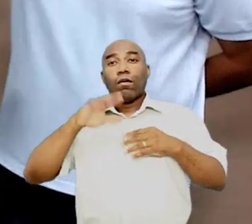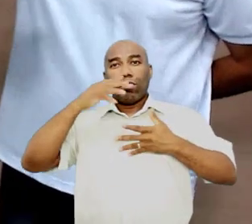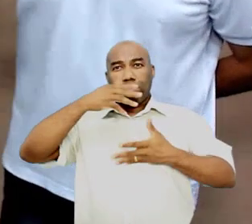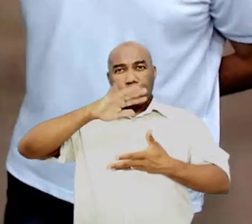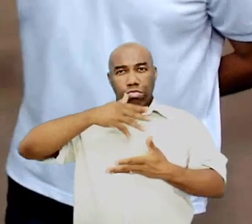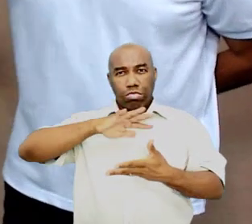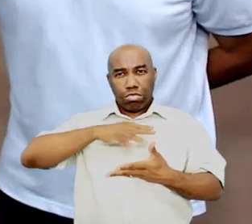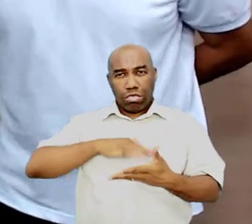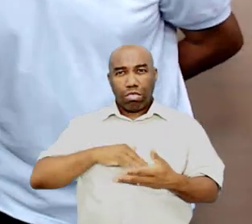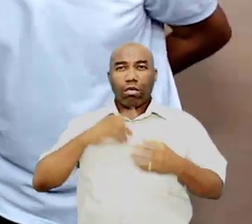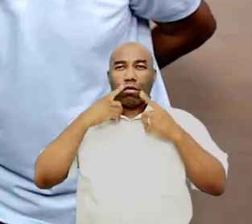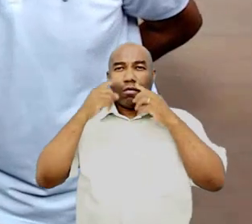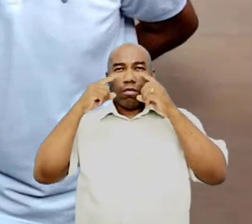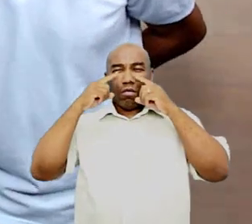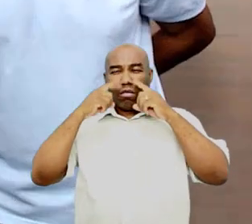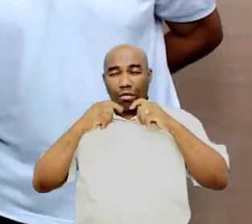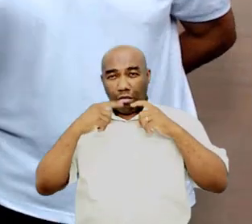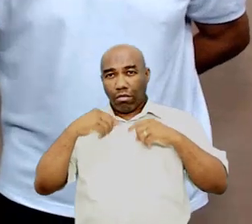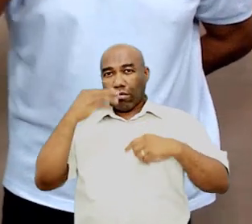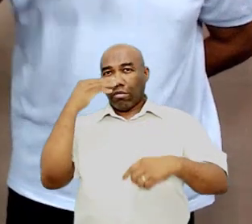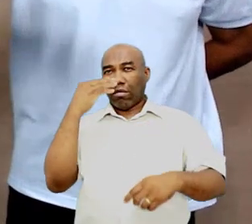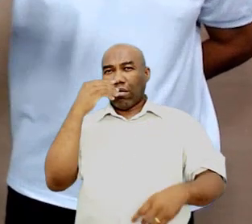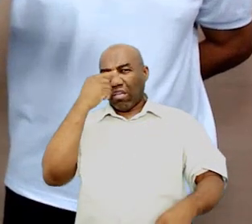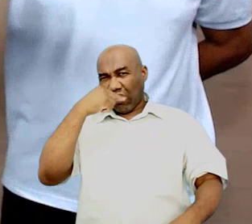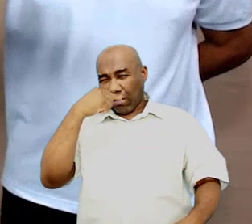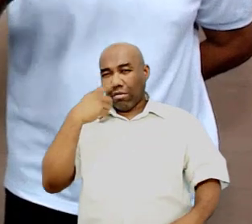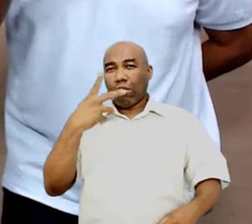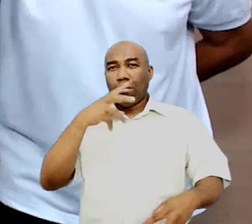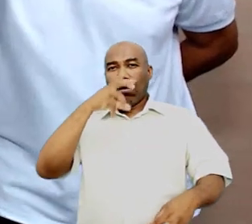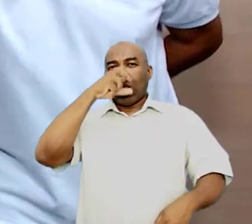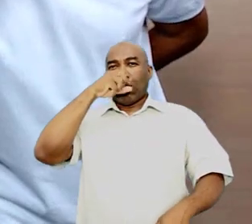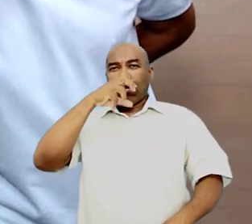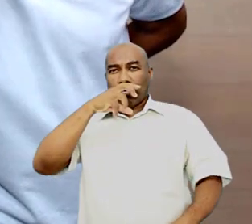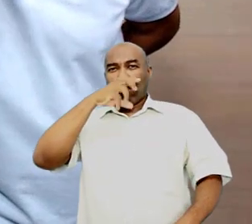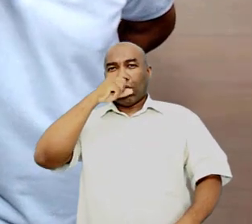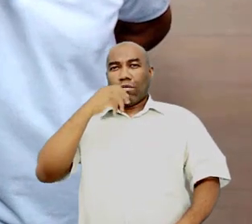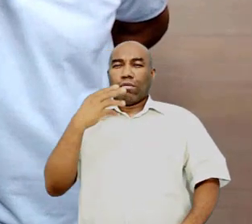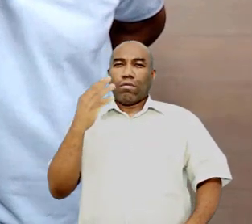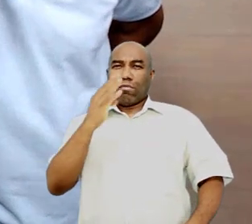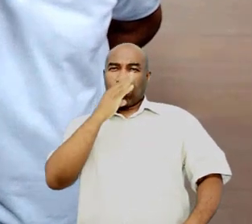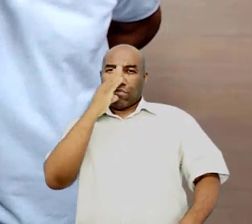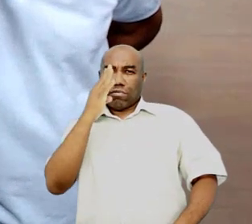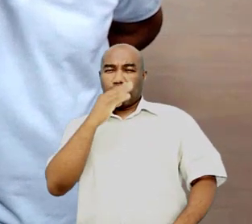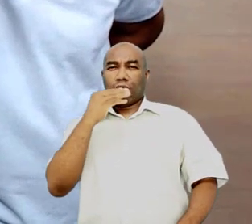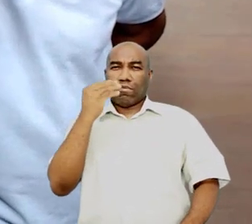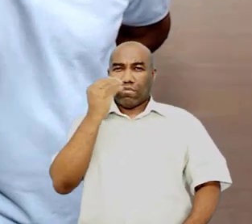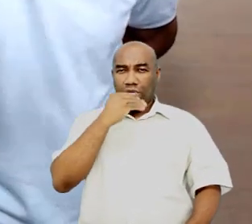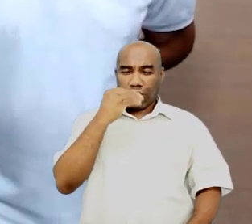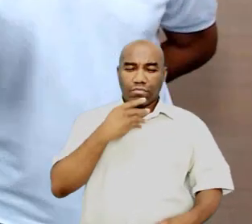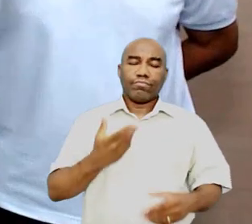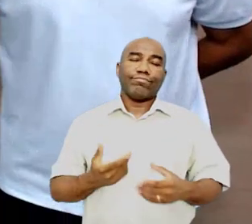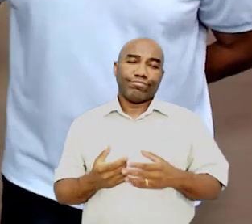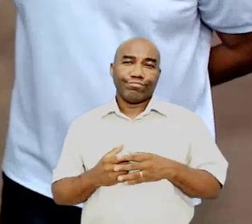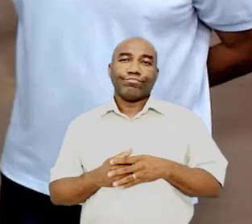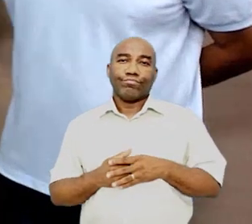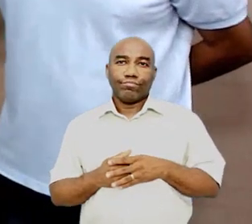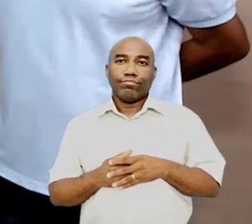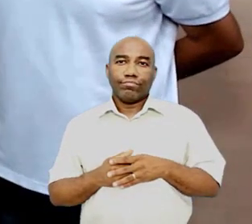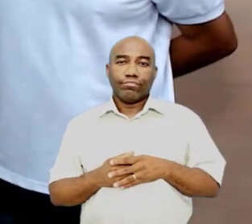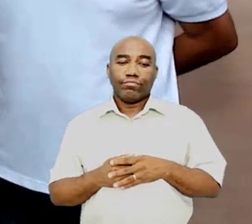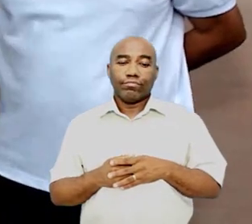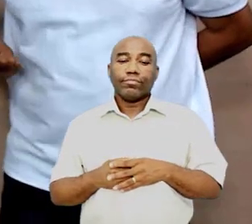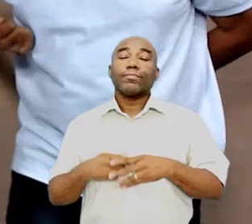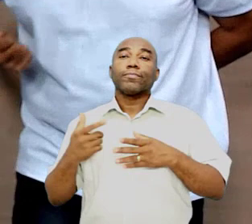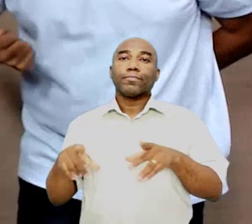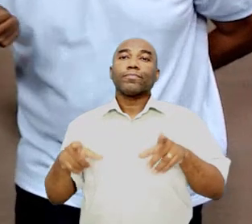que estão presas na cápsula, elas vão interagir com sua célula. E não é qualquer célula. Vírus